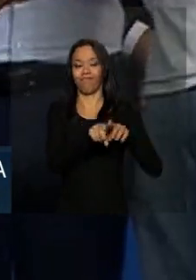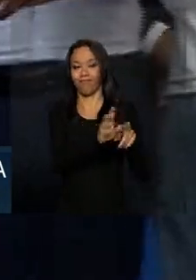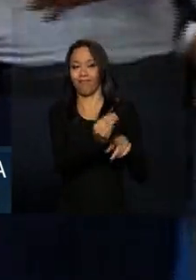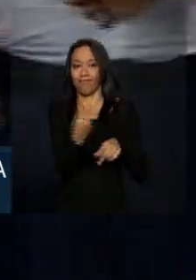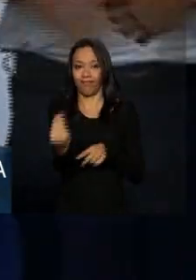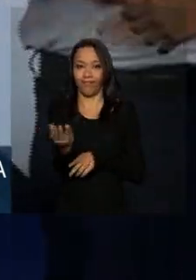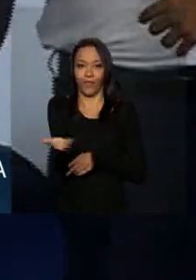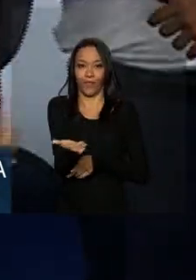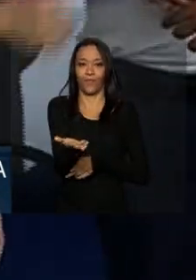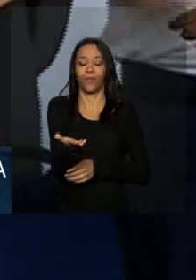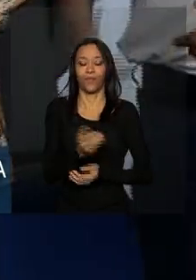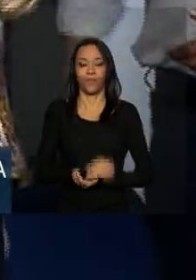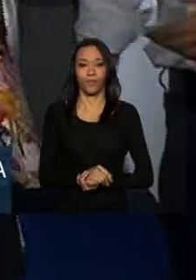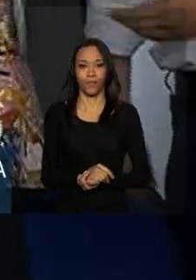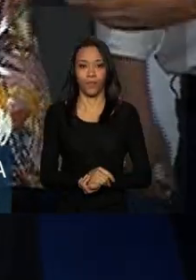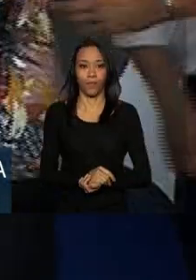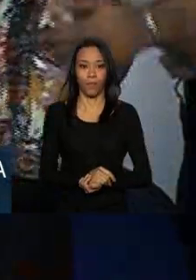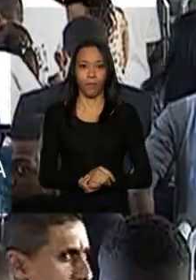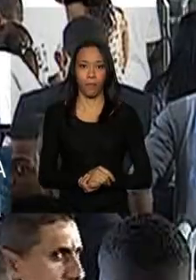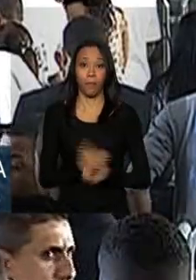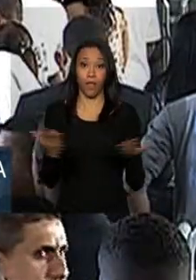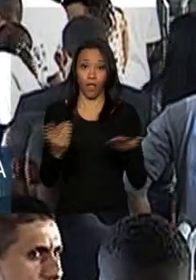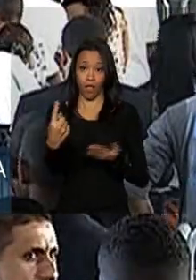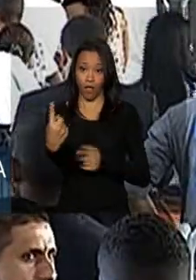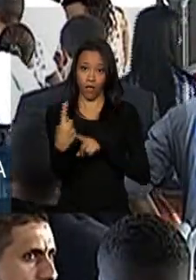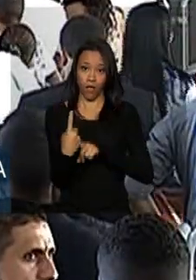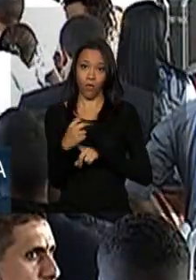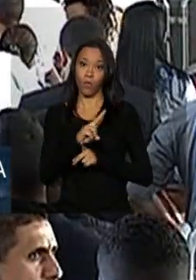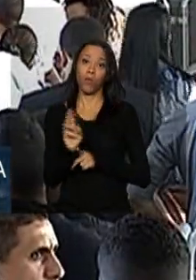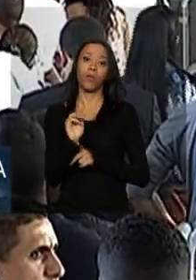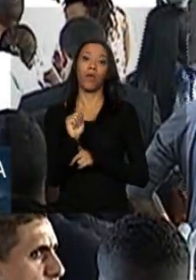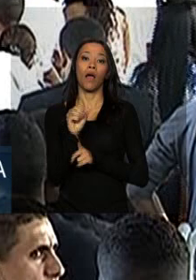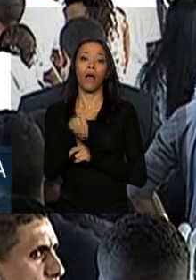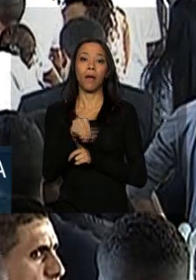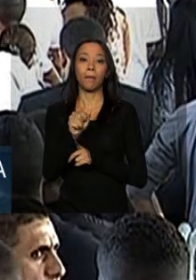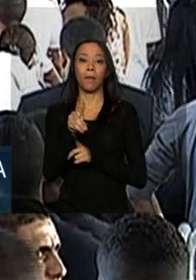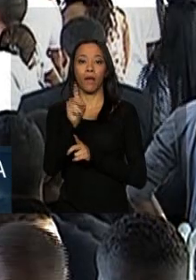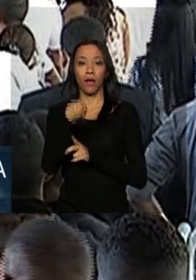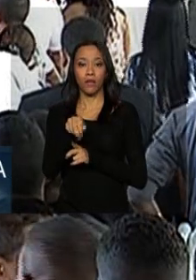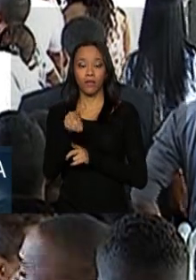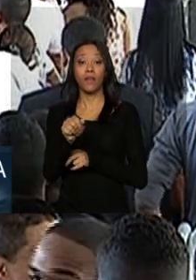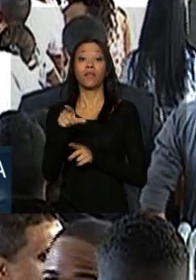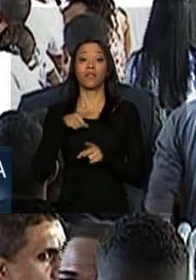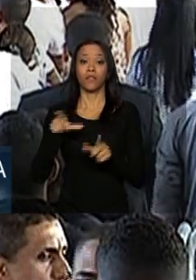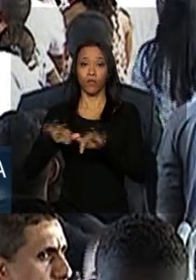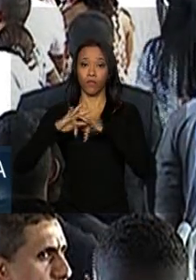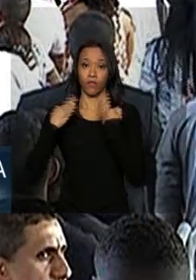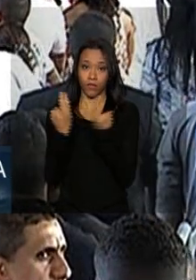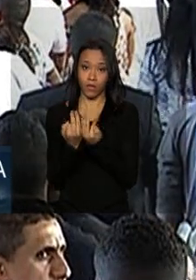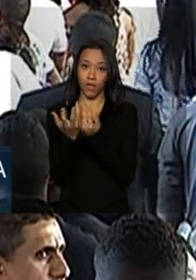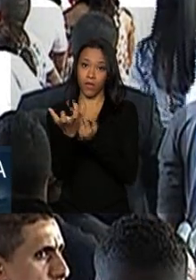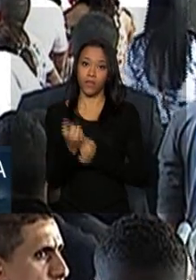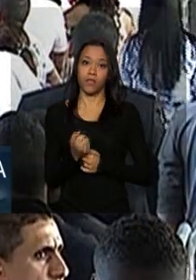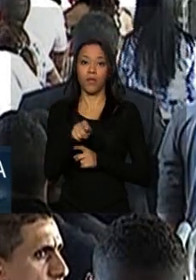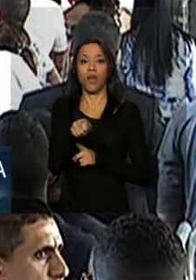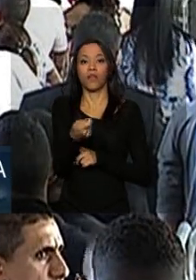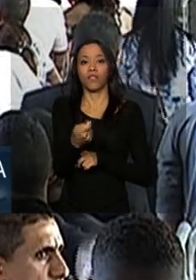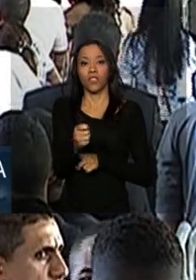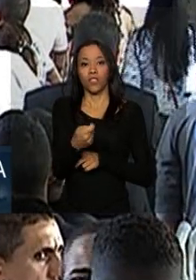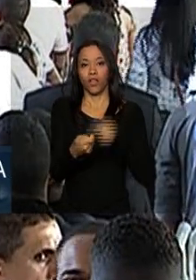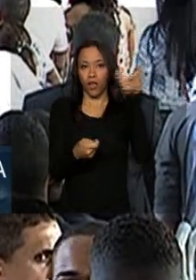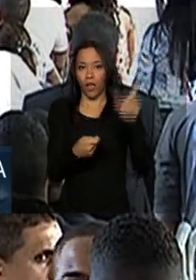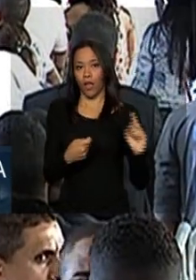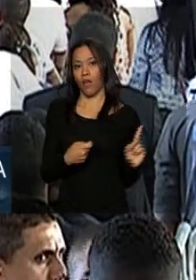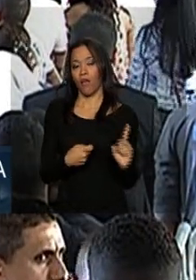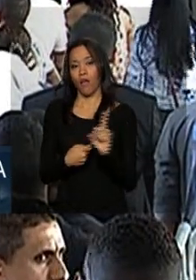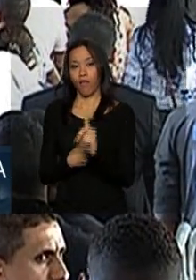entrega de hoje. A senhora Amanda Soares de Oliveira e Família, para receber as chaves das mãos do prefeito